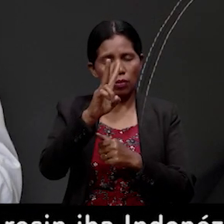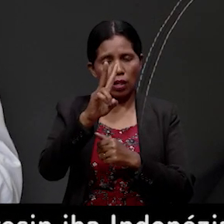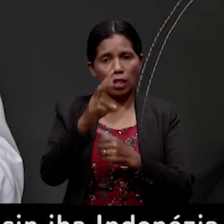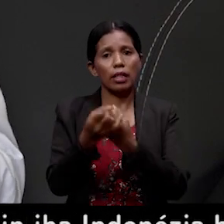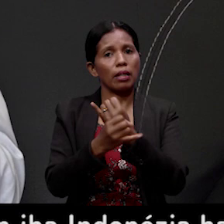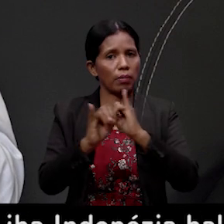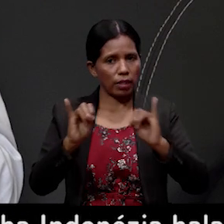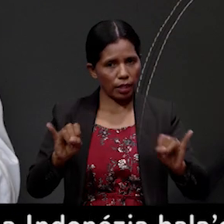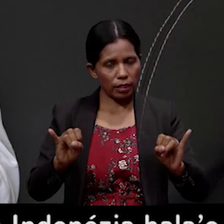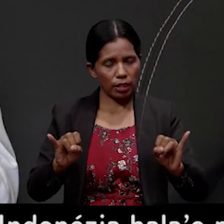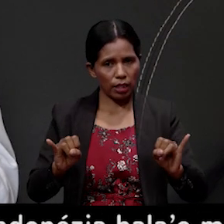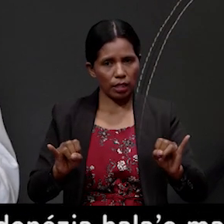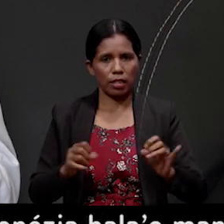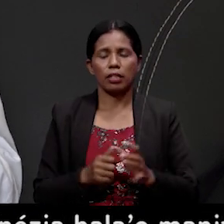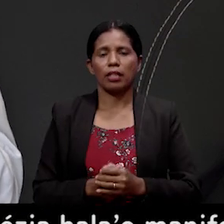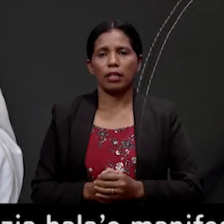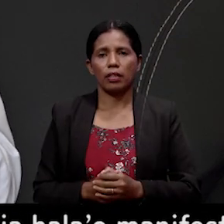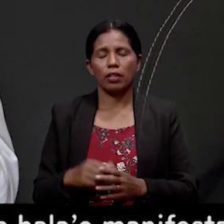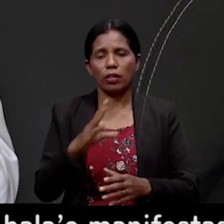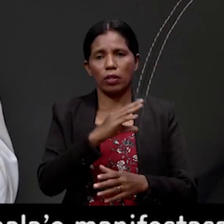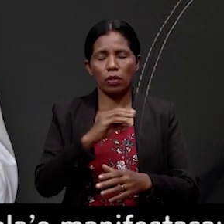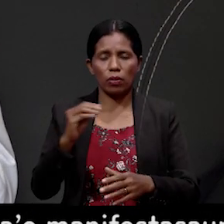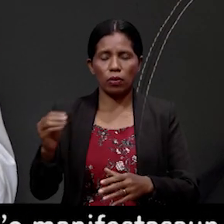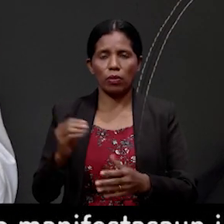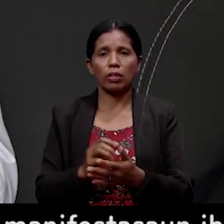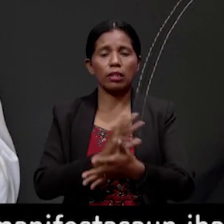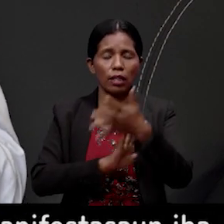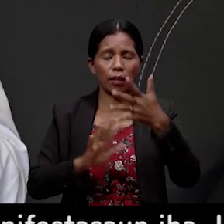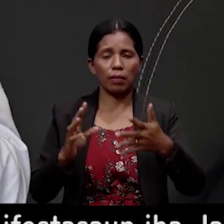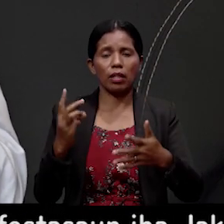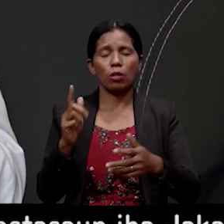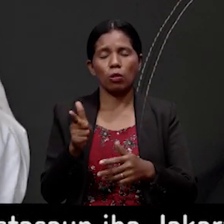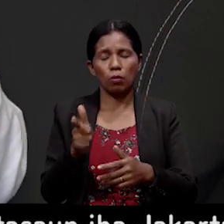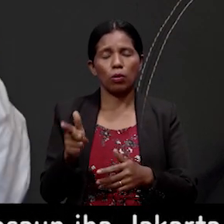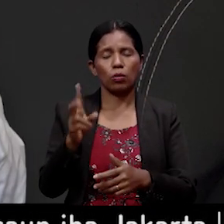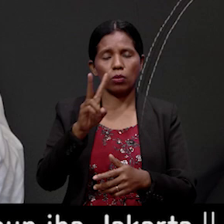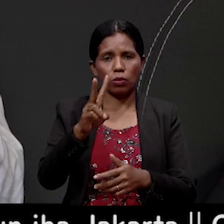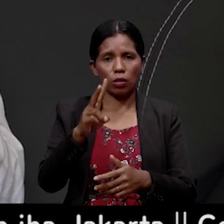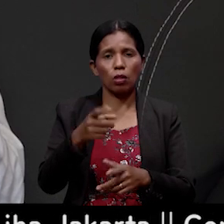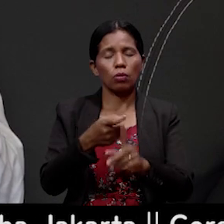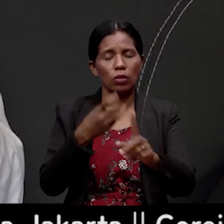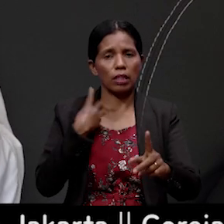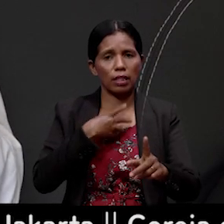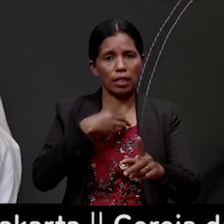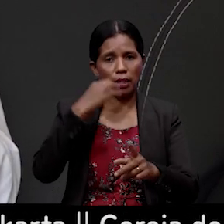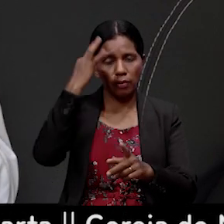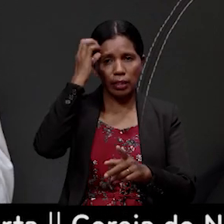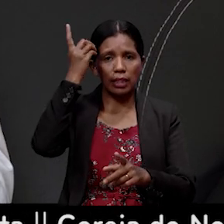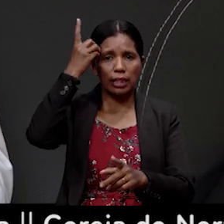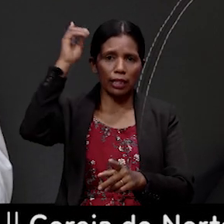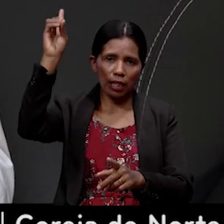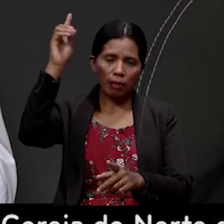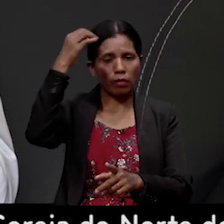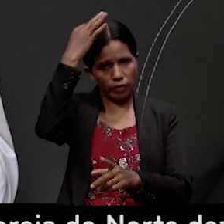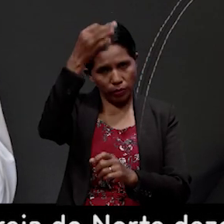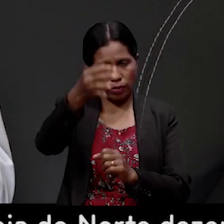independência e valoriza 22 anos Rússia e tenha meio para o futuro. E o